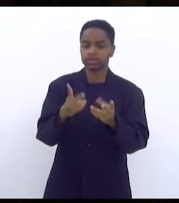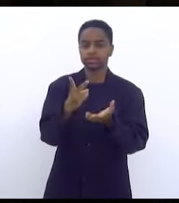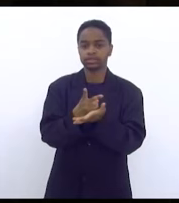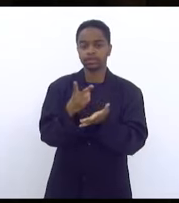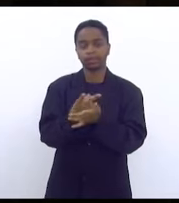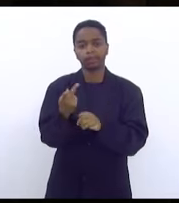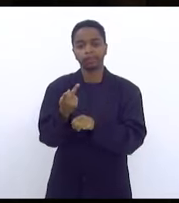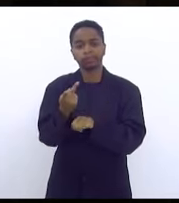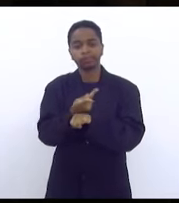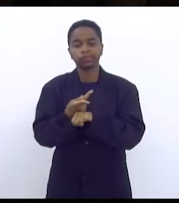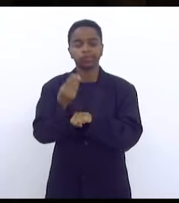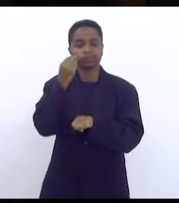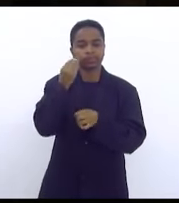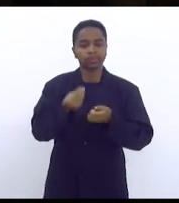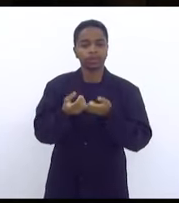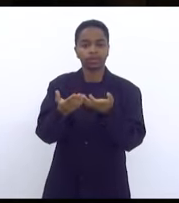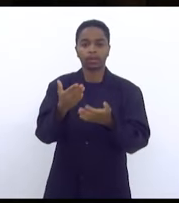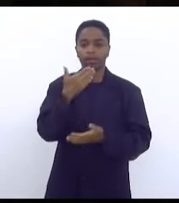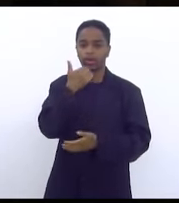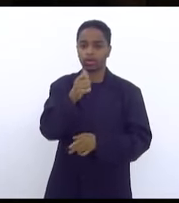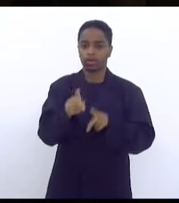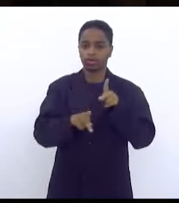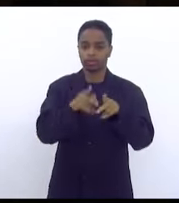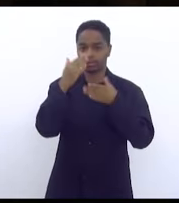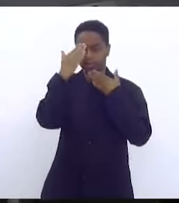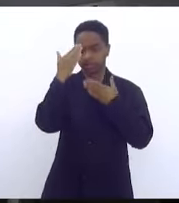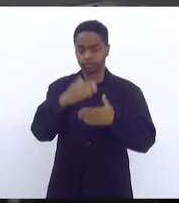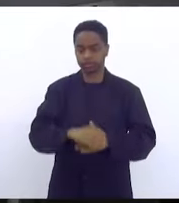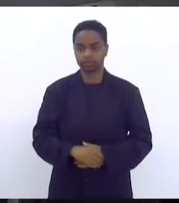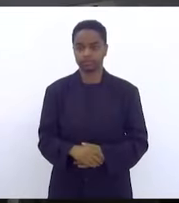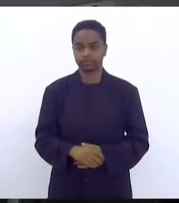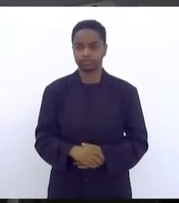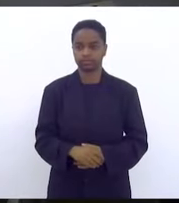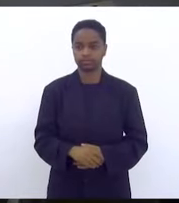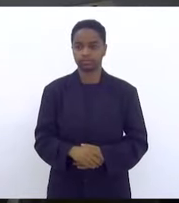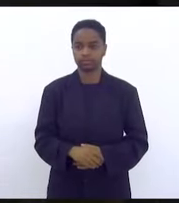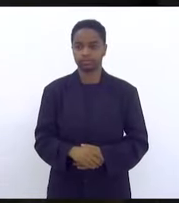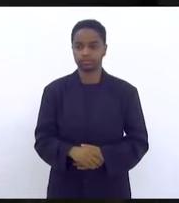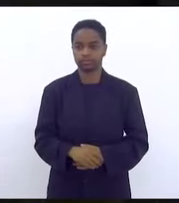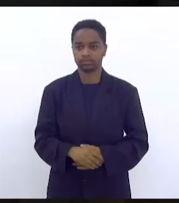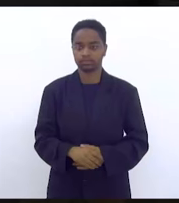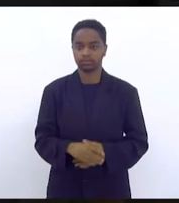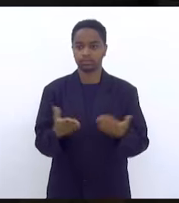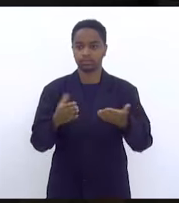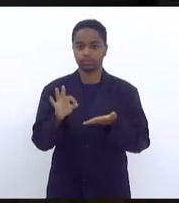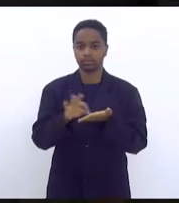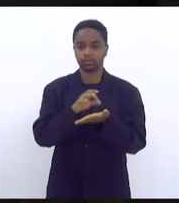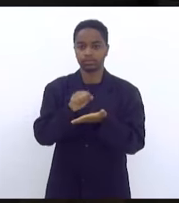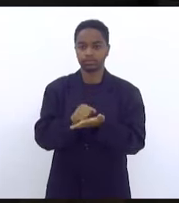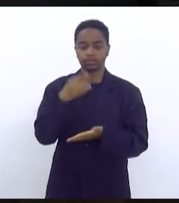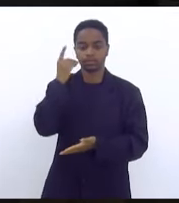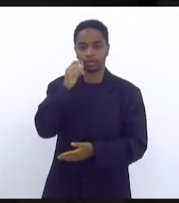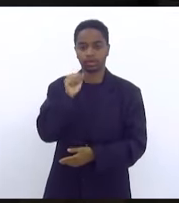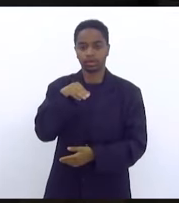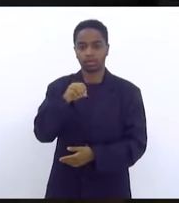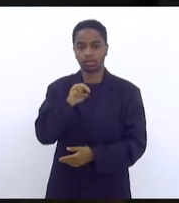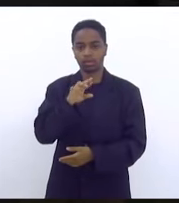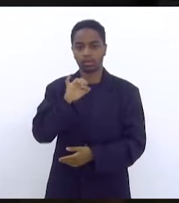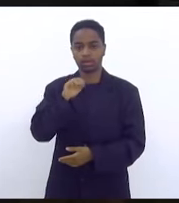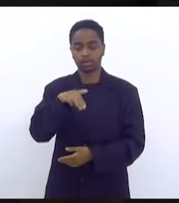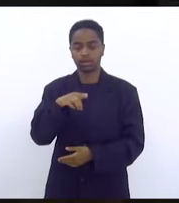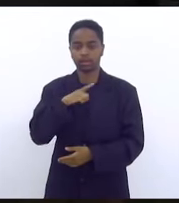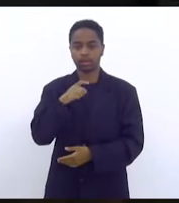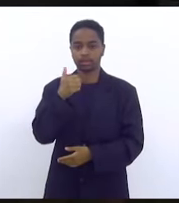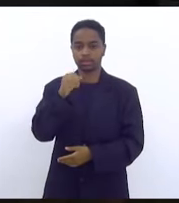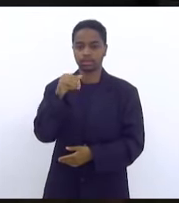buscando o melhor para a população. Obrigado. O nosso morador inscrito é o nobre deputado Rodrigo Amorim. Vossa Excelência dispõe de